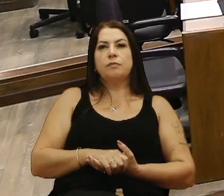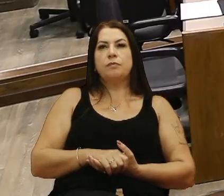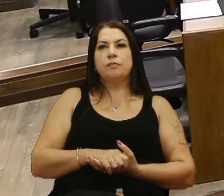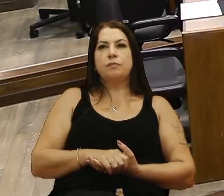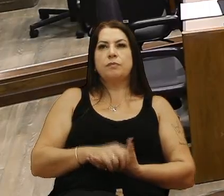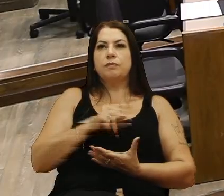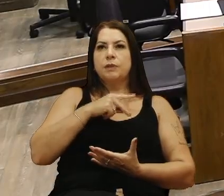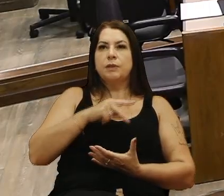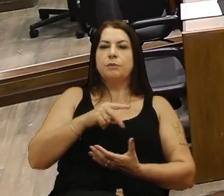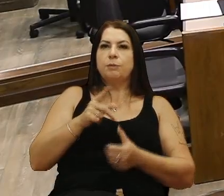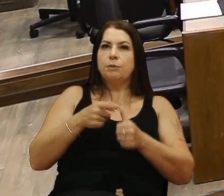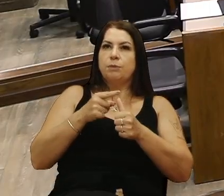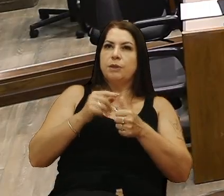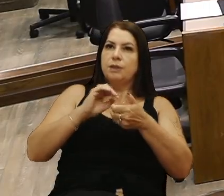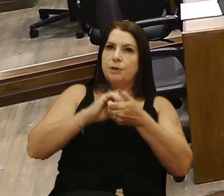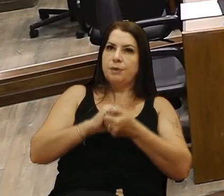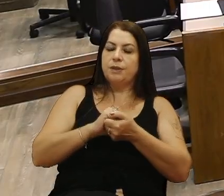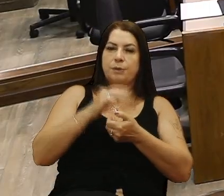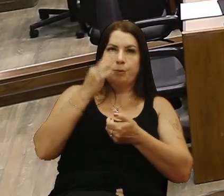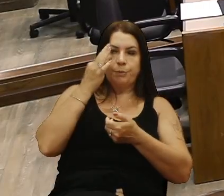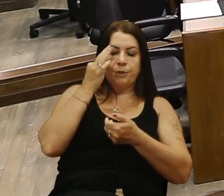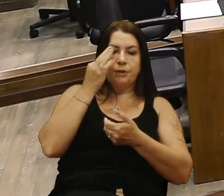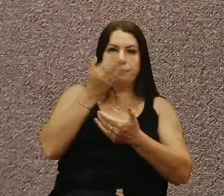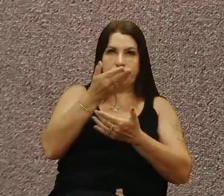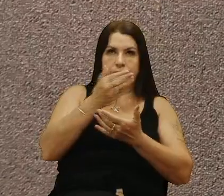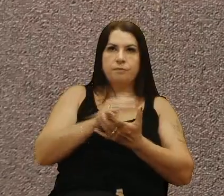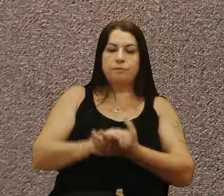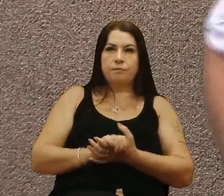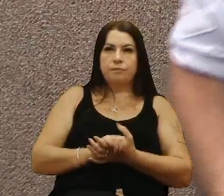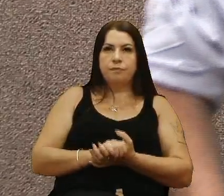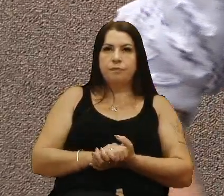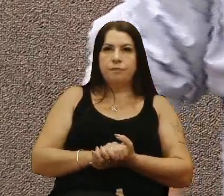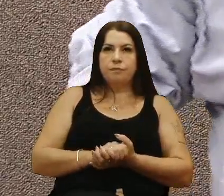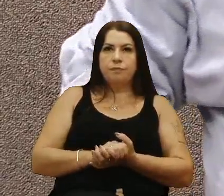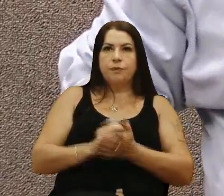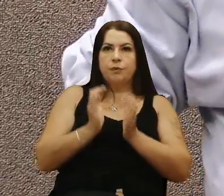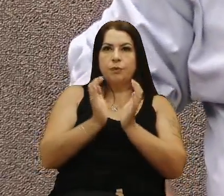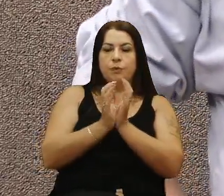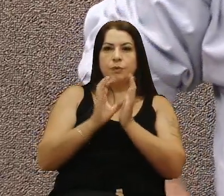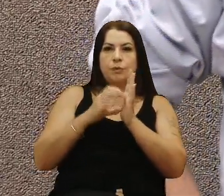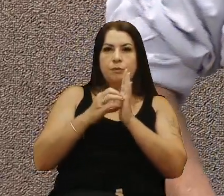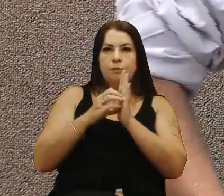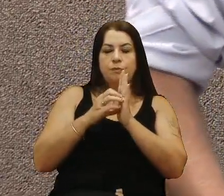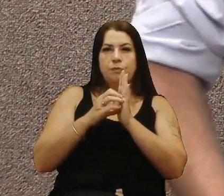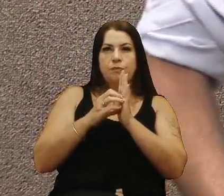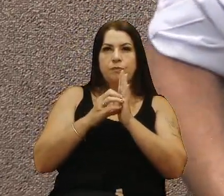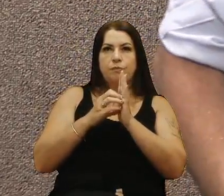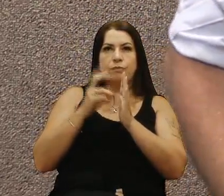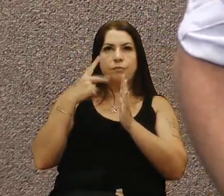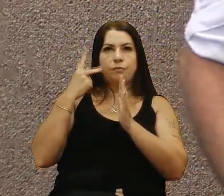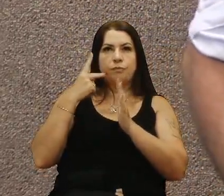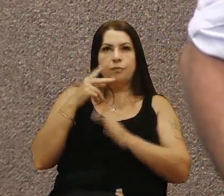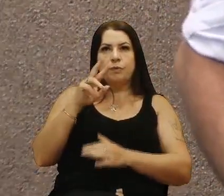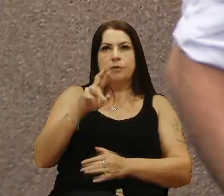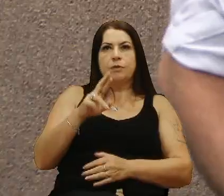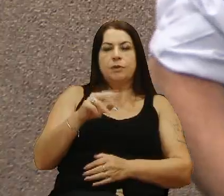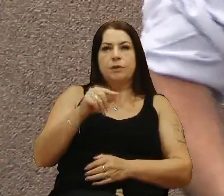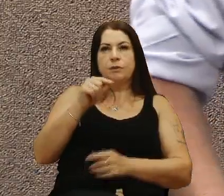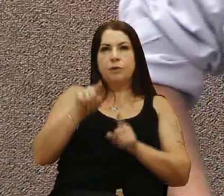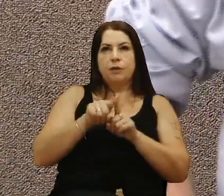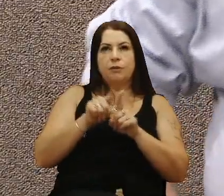Senhor presidente, primeiro quero saudar a presença do nosso colega de partido, Rodrigo